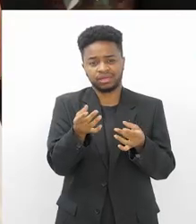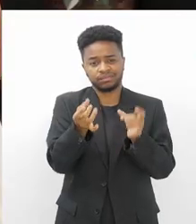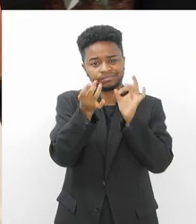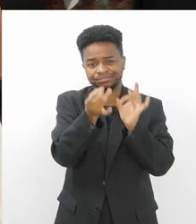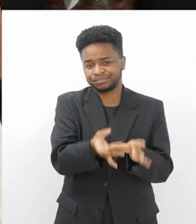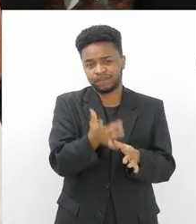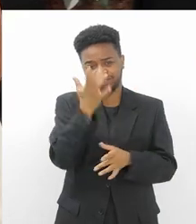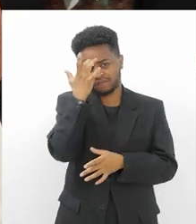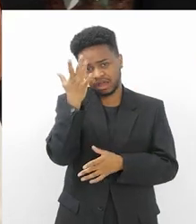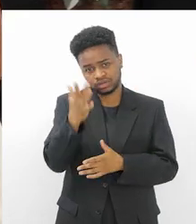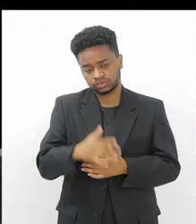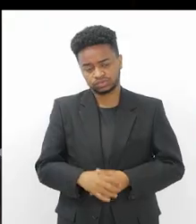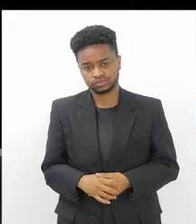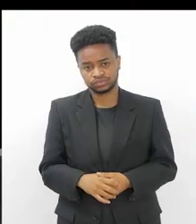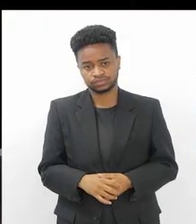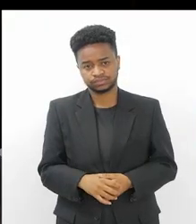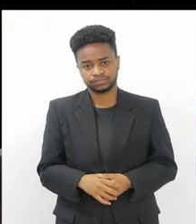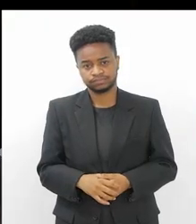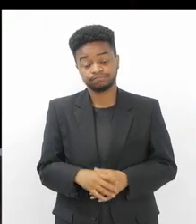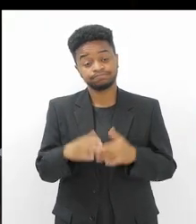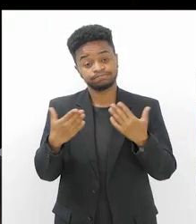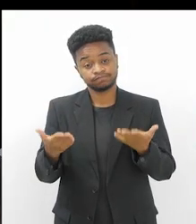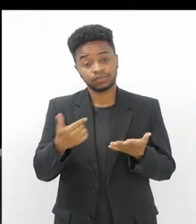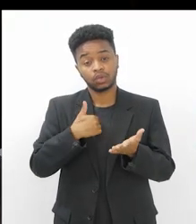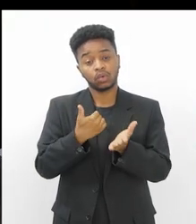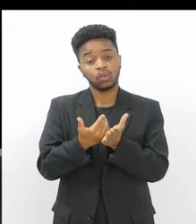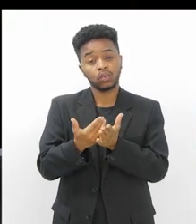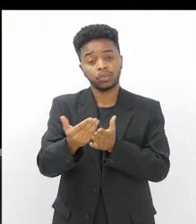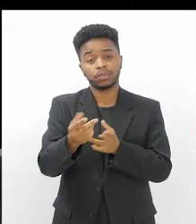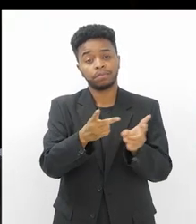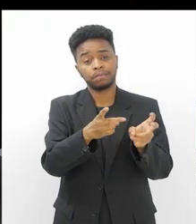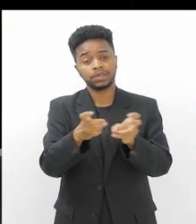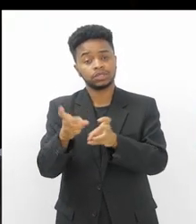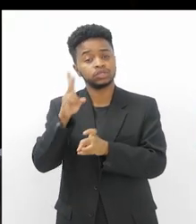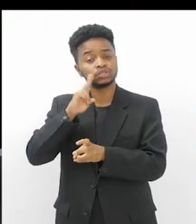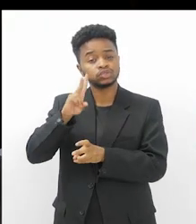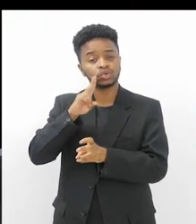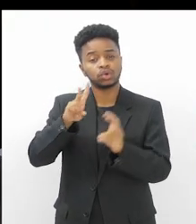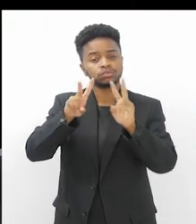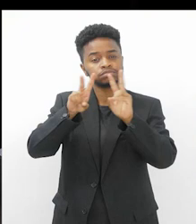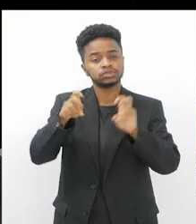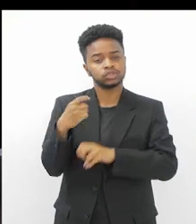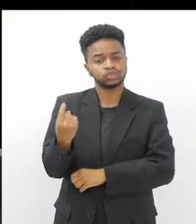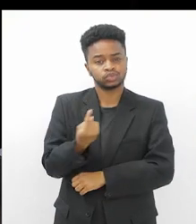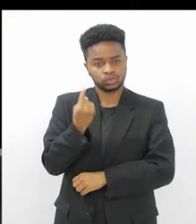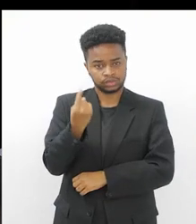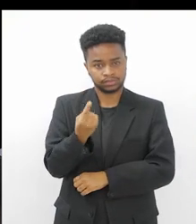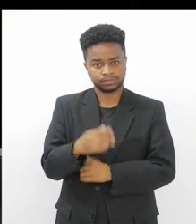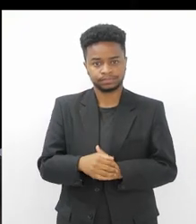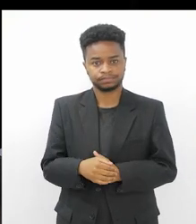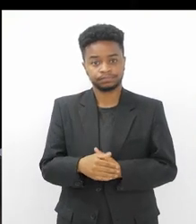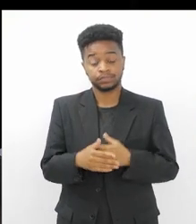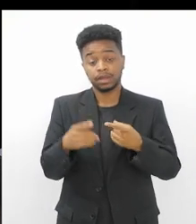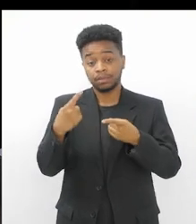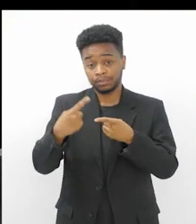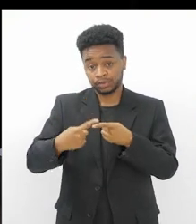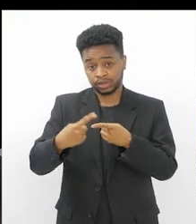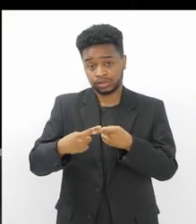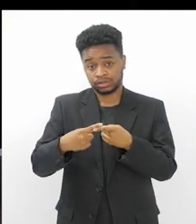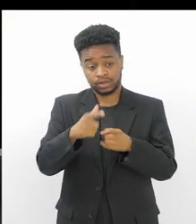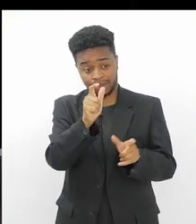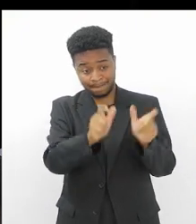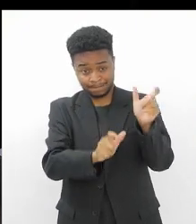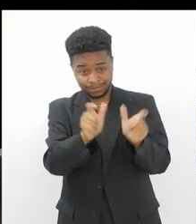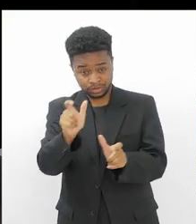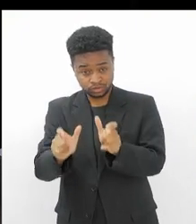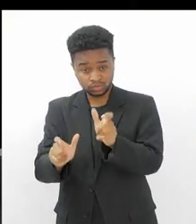voláteis, descartáveis. E aí eu comecei a olhar a história da solidão.